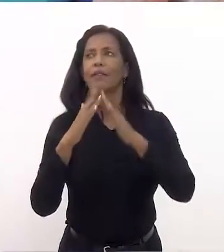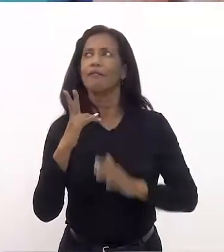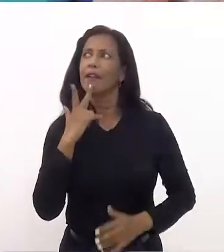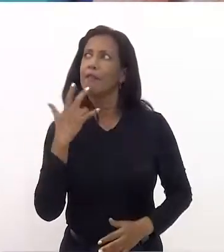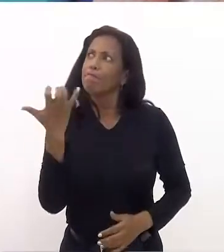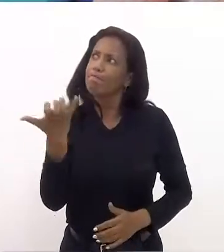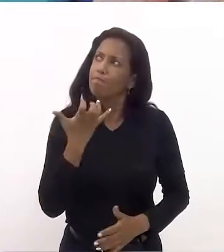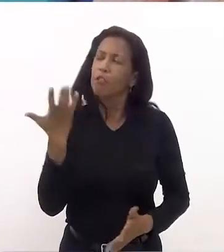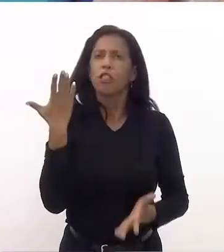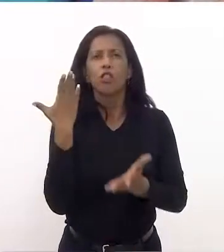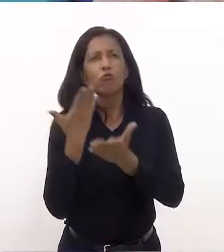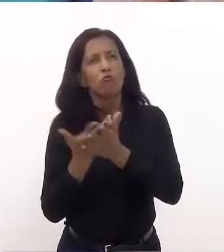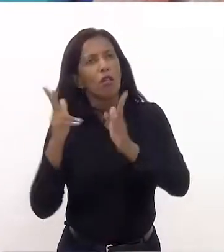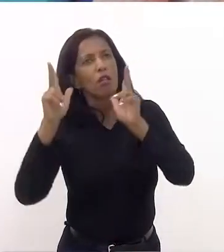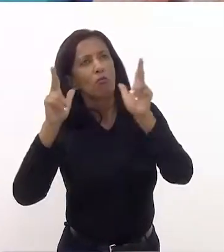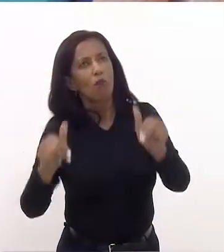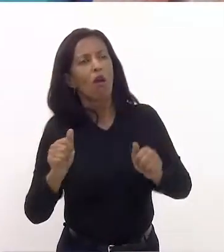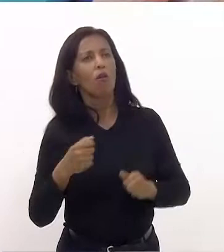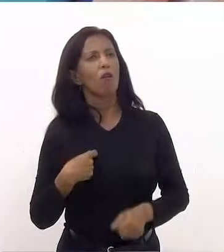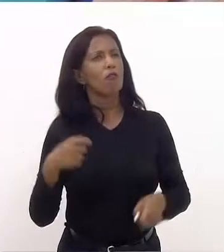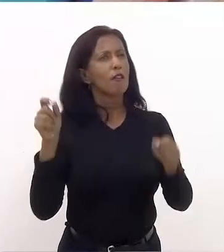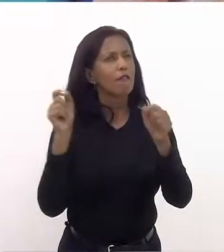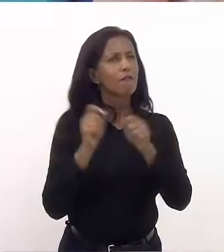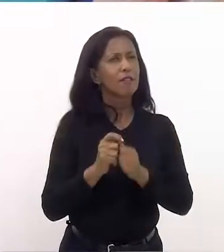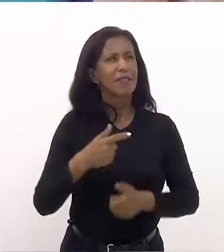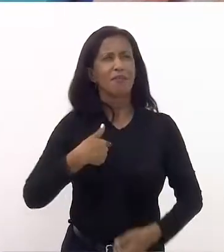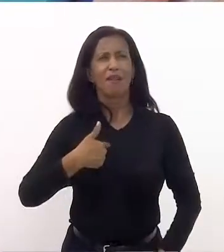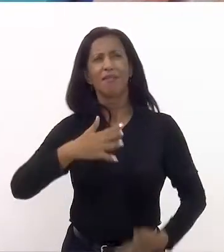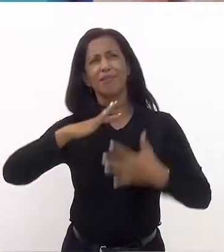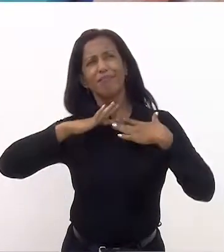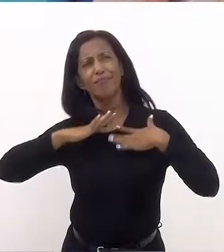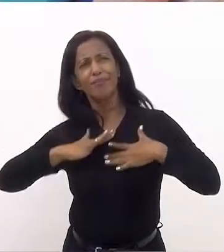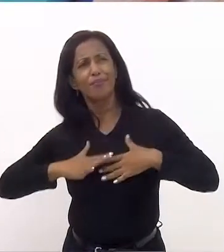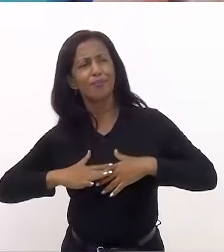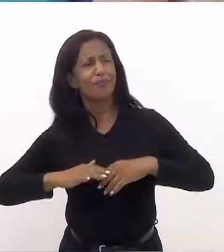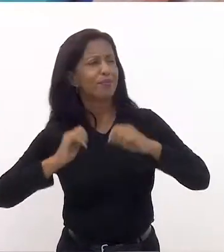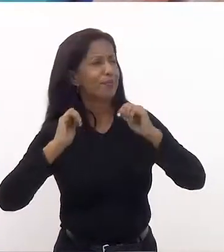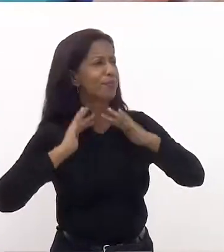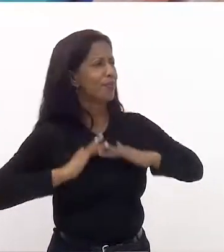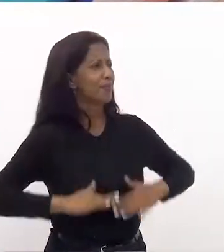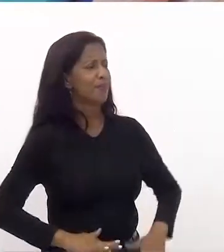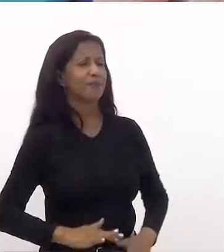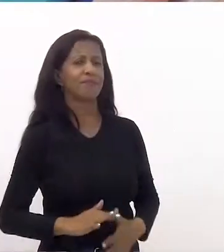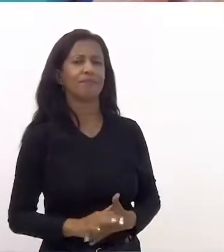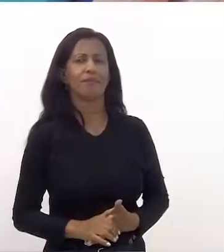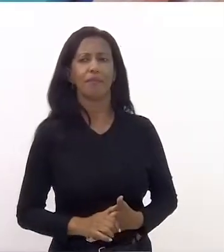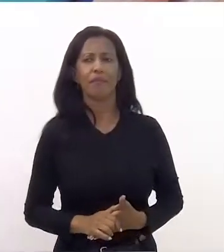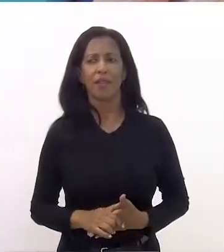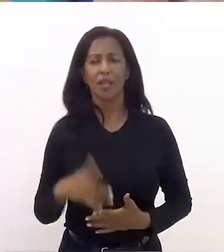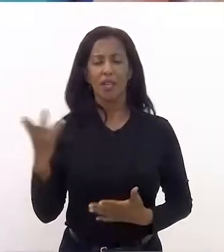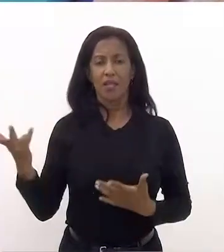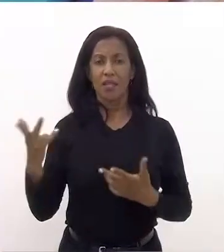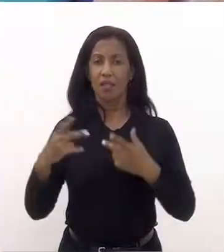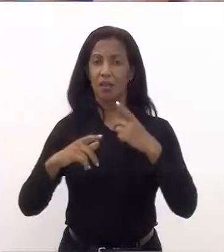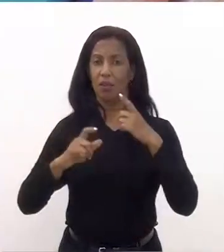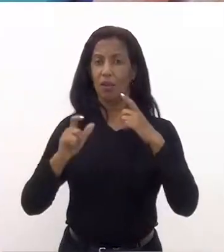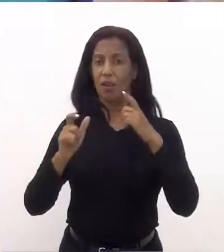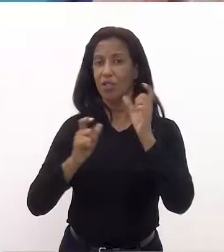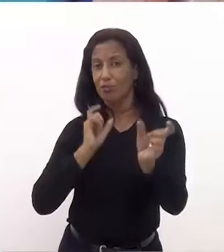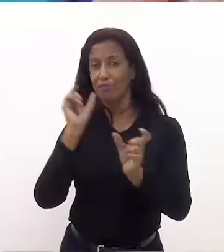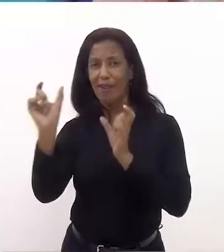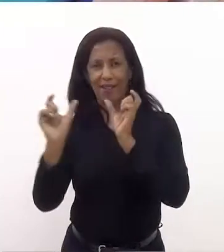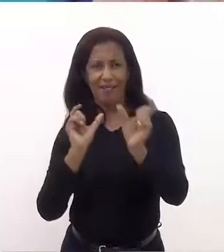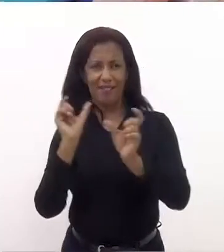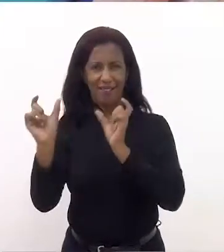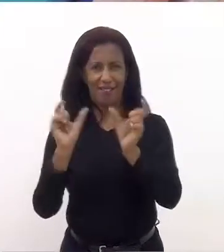fala assim, caramba, eu queria estudar tanto assim, eu queria fazer, mas às vezes me dá um desânimo, a palavra, são